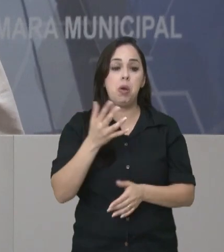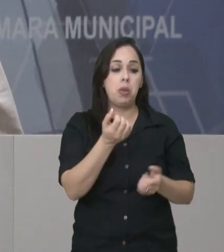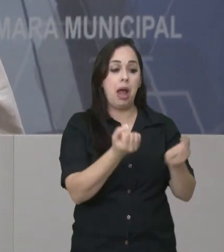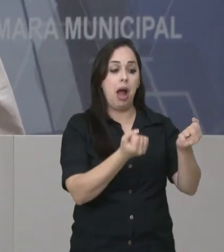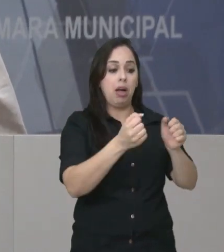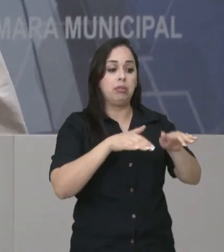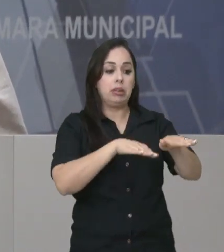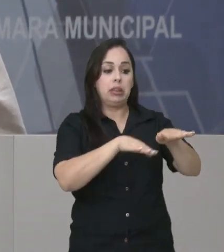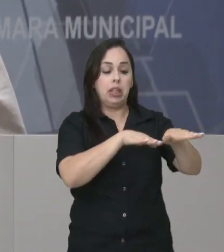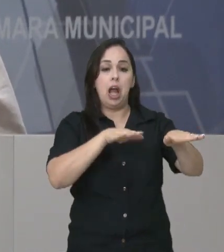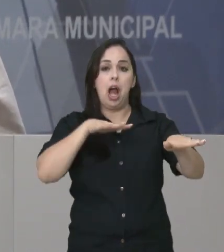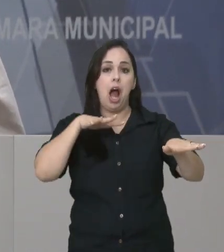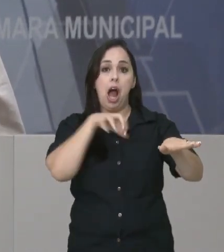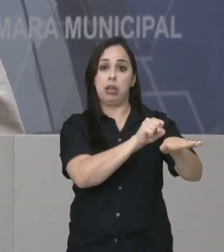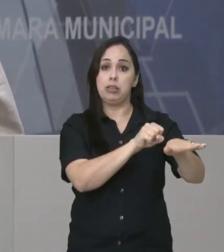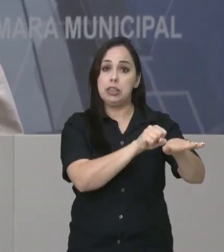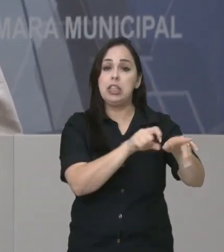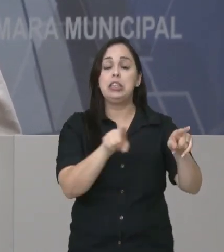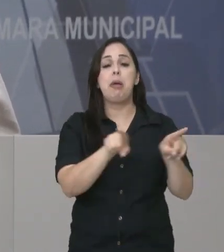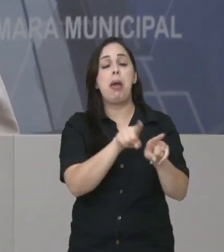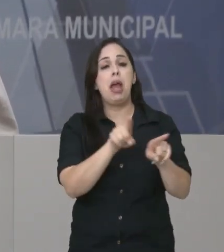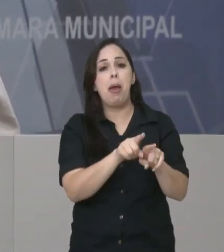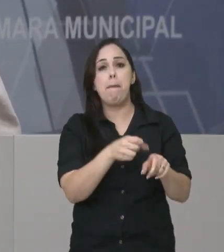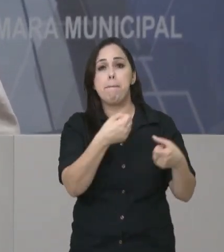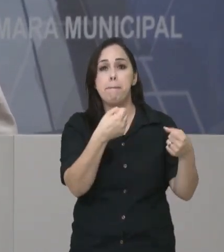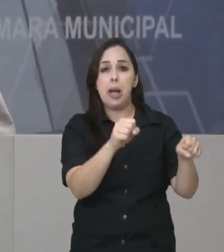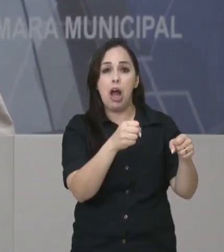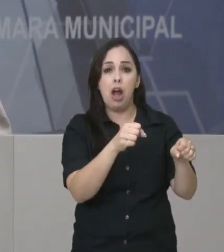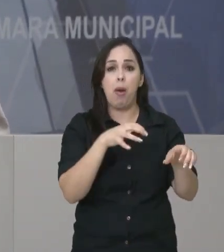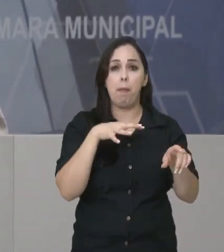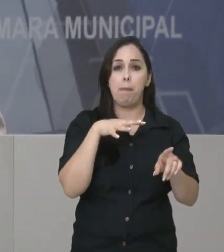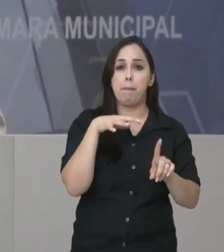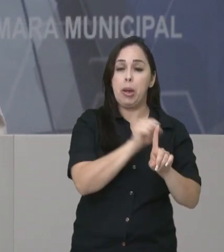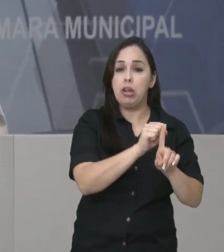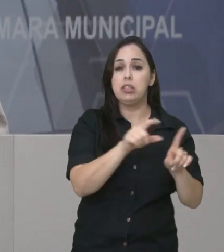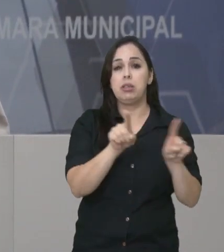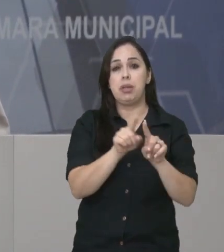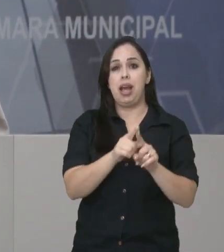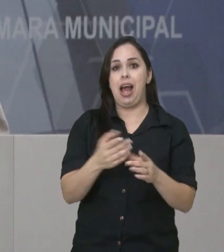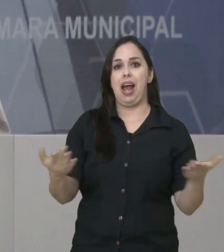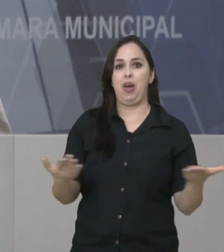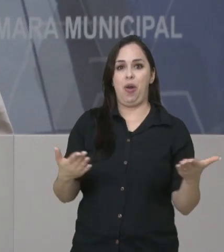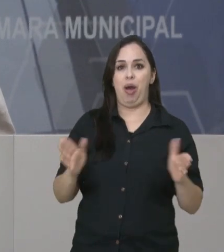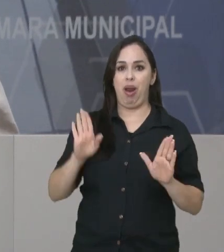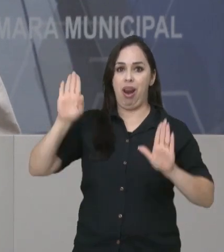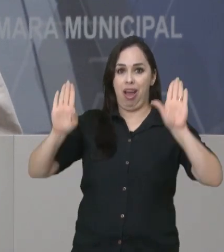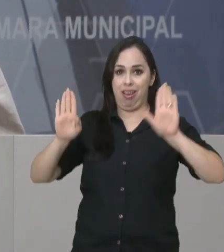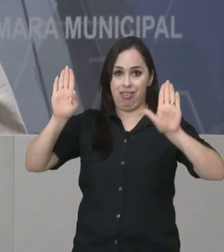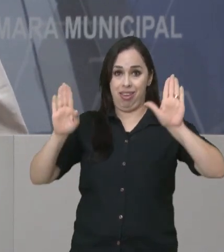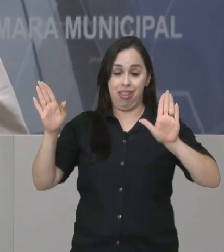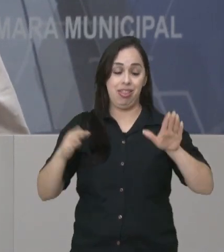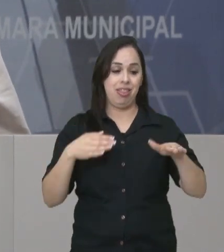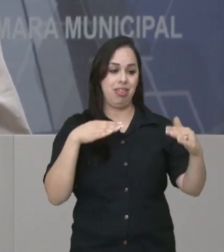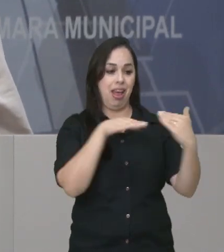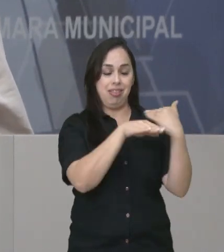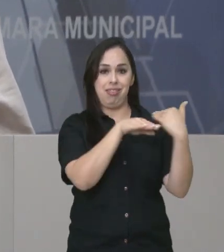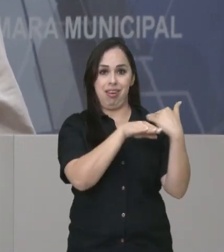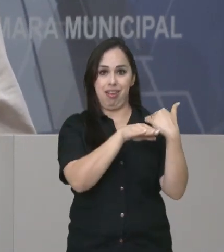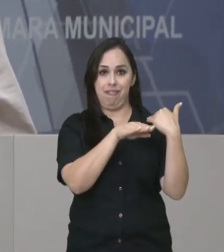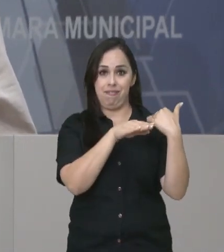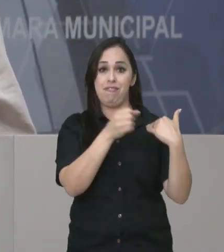mortes, foi anunciada agora a licitação para a Estrada Velha Rio-São